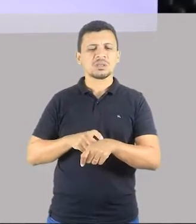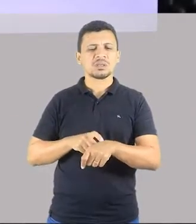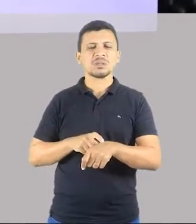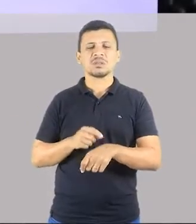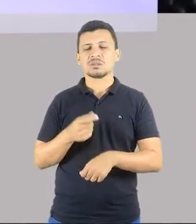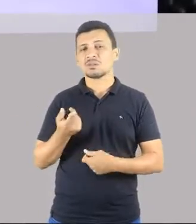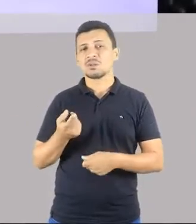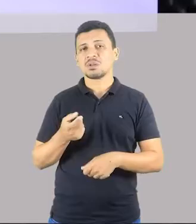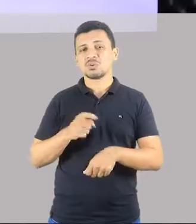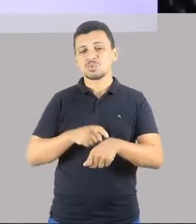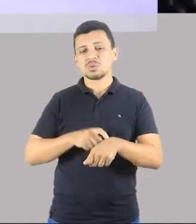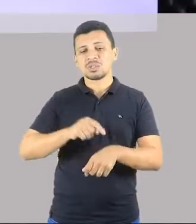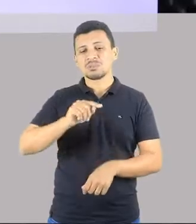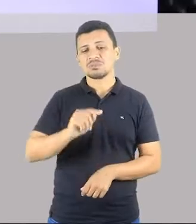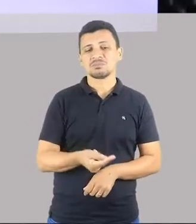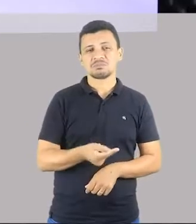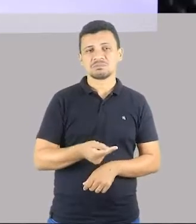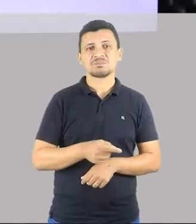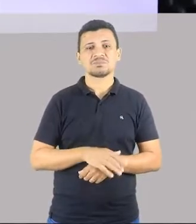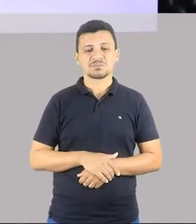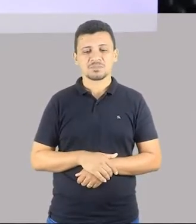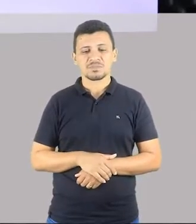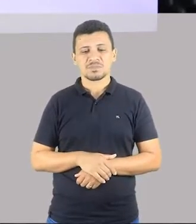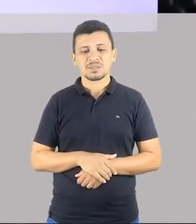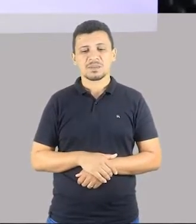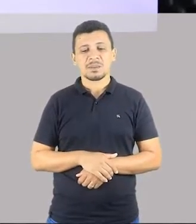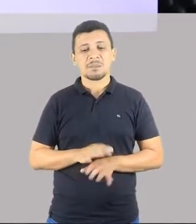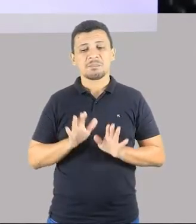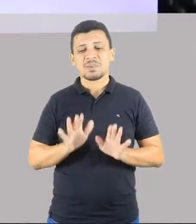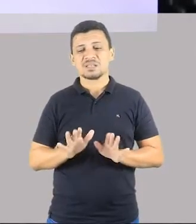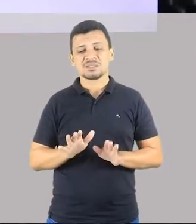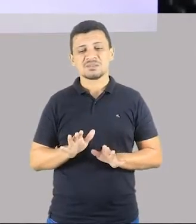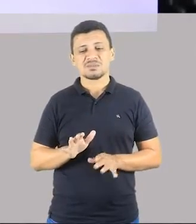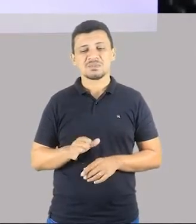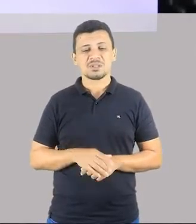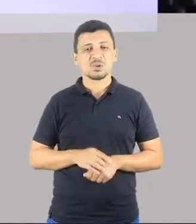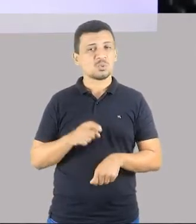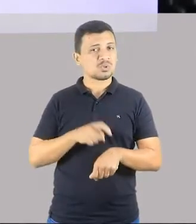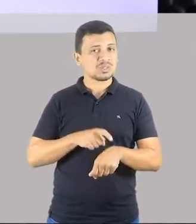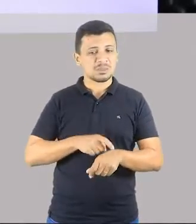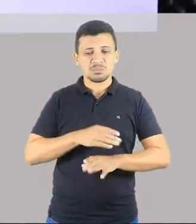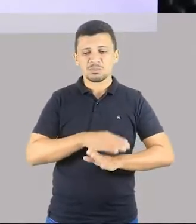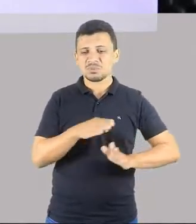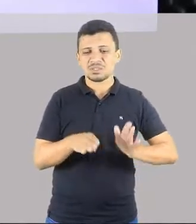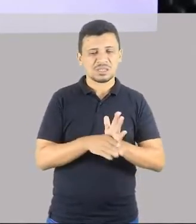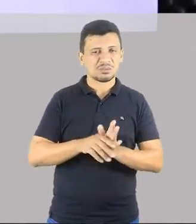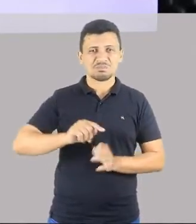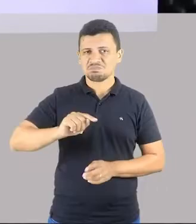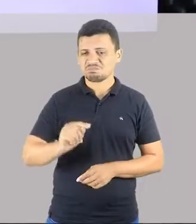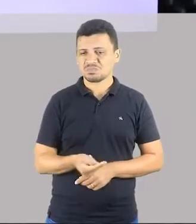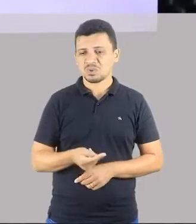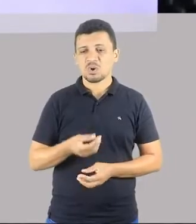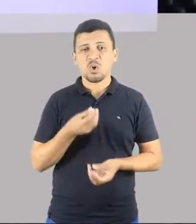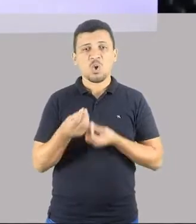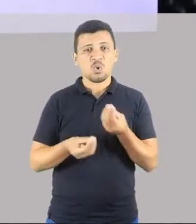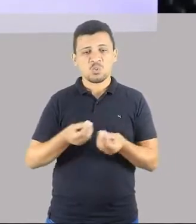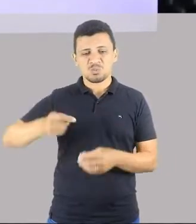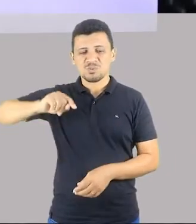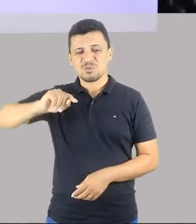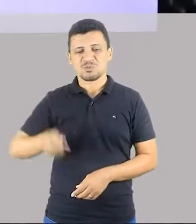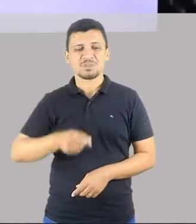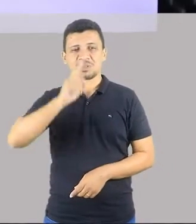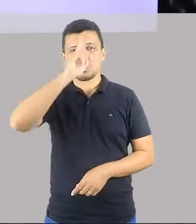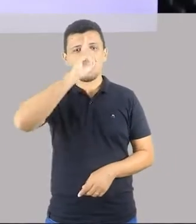Porque o texto não está completo, mas seriam pedaços do tempo. Mas não o tempo inteiro, como ordenar o